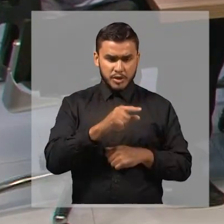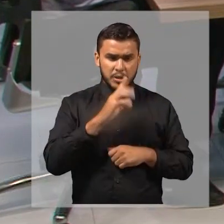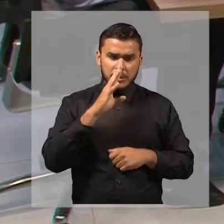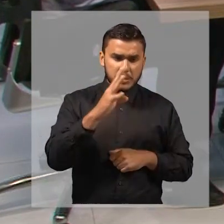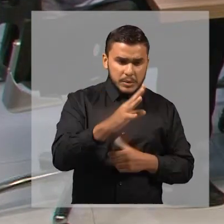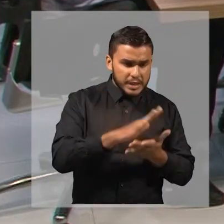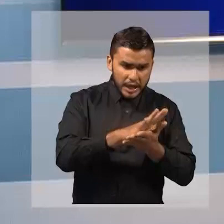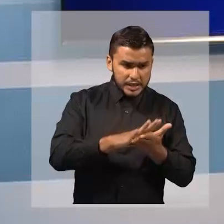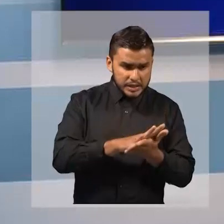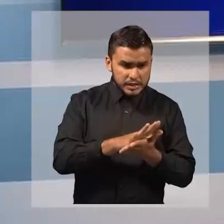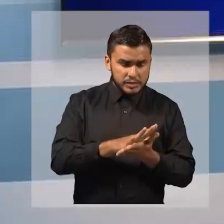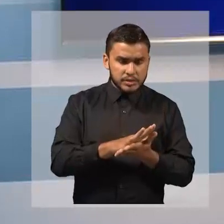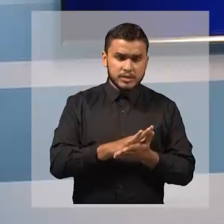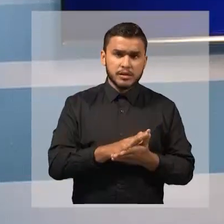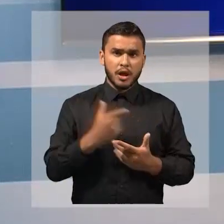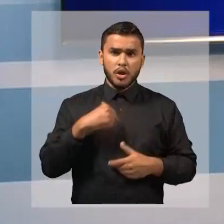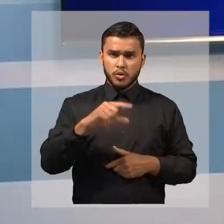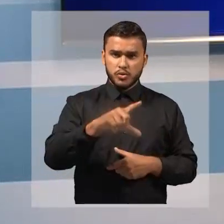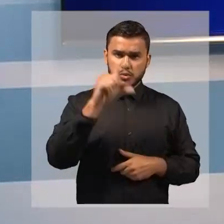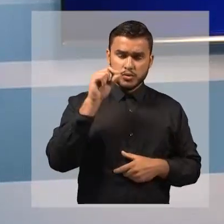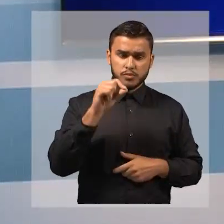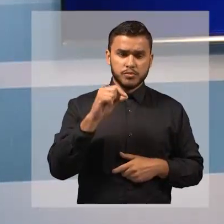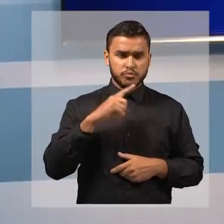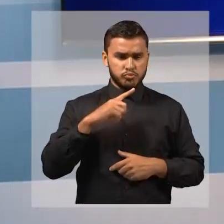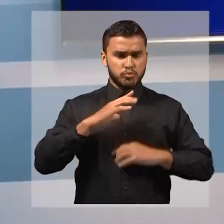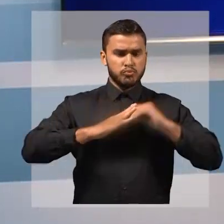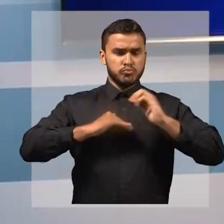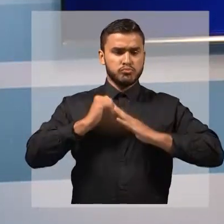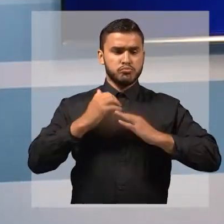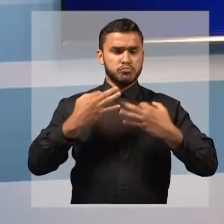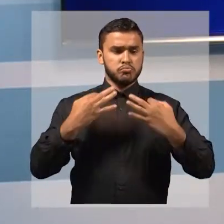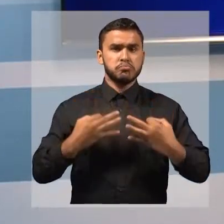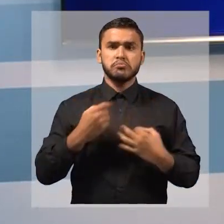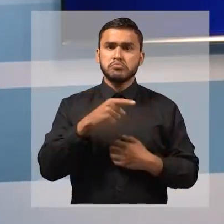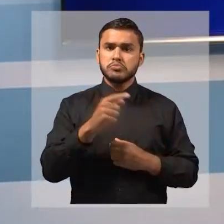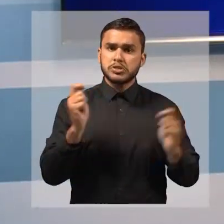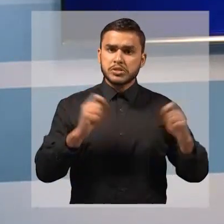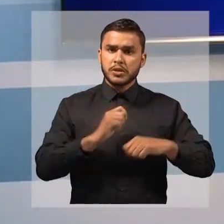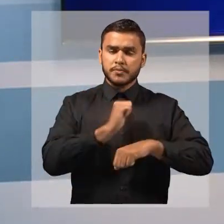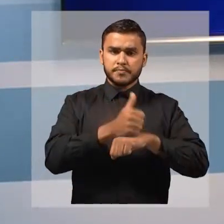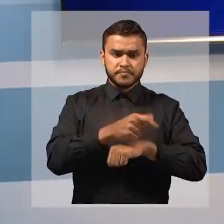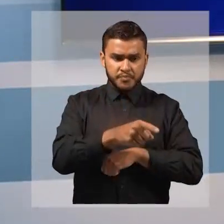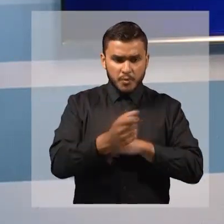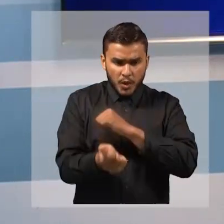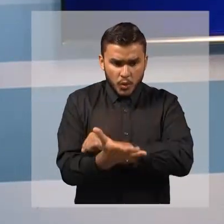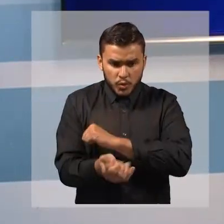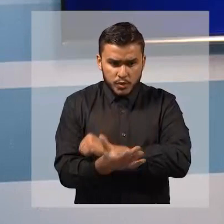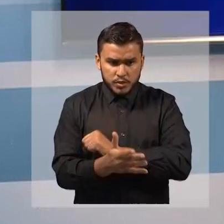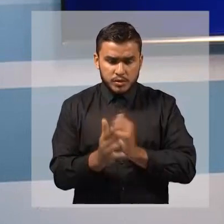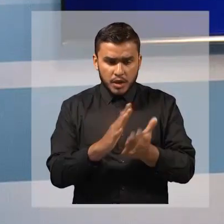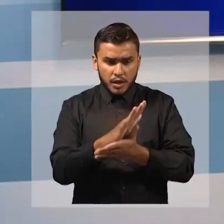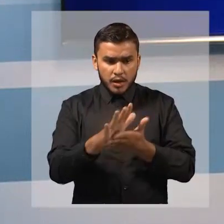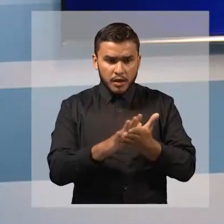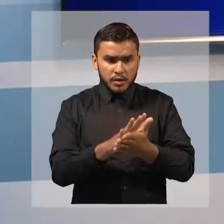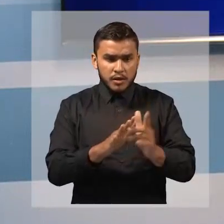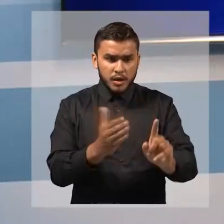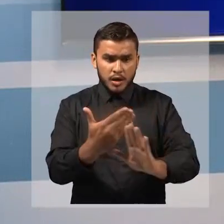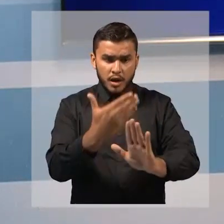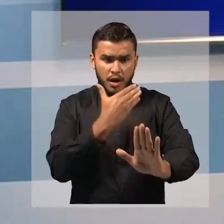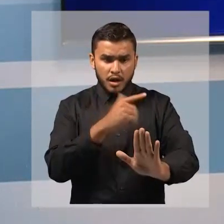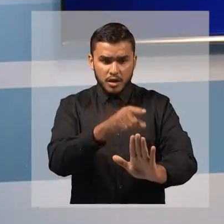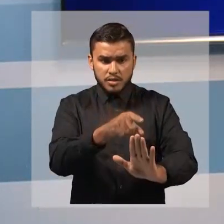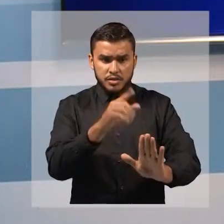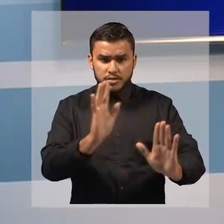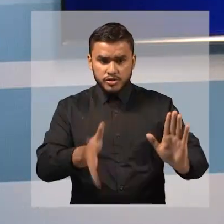Conduta ilibada, competência para a função designada, não tem nenhum histórico de desvios de corrupção,